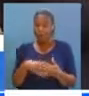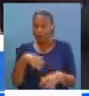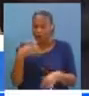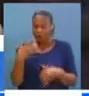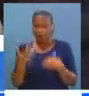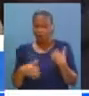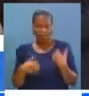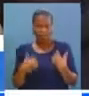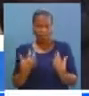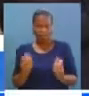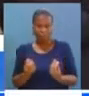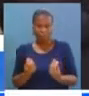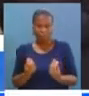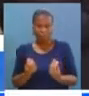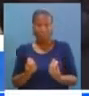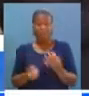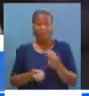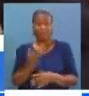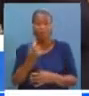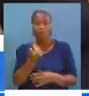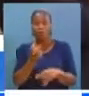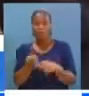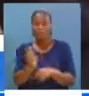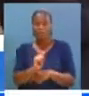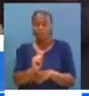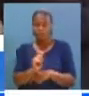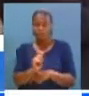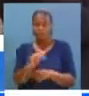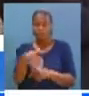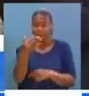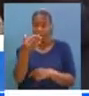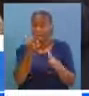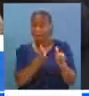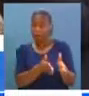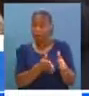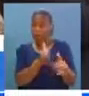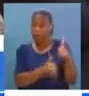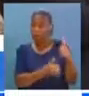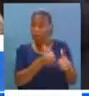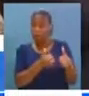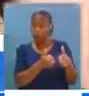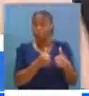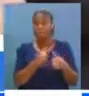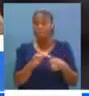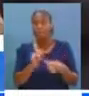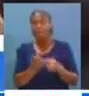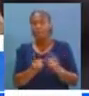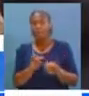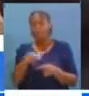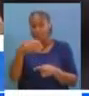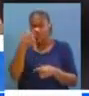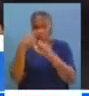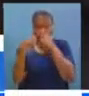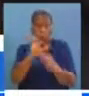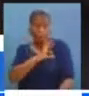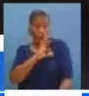ambiciosa. Foi lançado há poucos meses um primeiro edital de concurso para que, principalmente pessoal